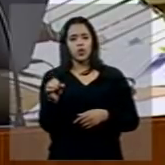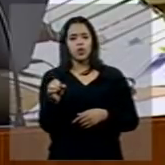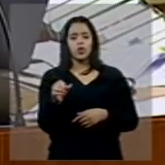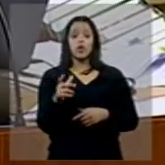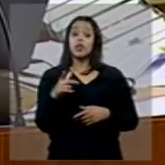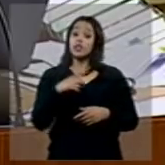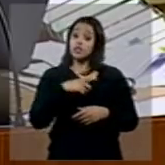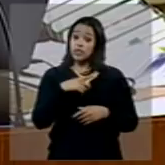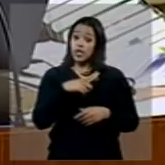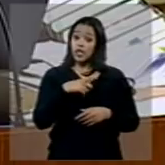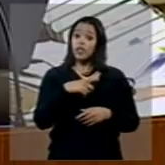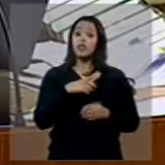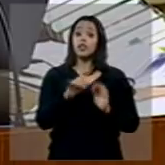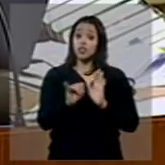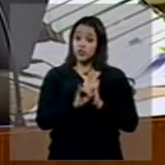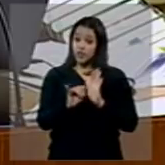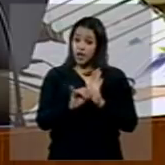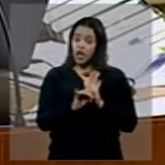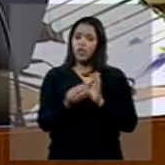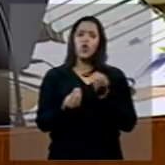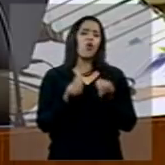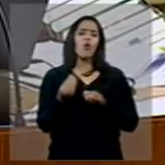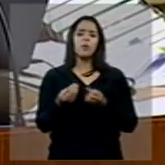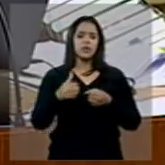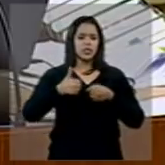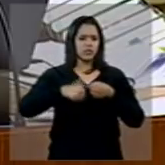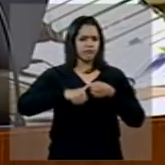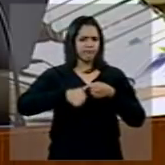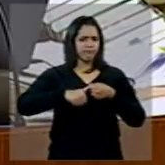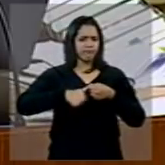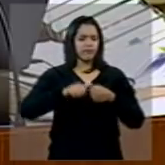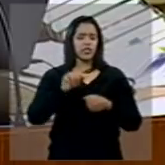73.688.211 serão identificados por meio de digitais, ou seja,